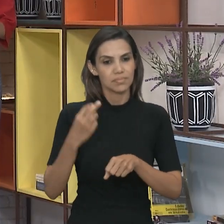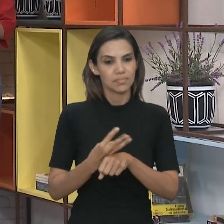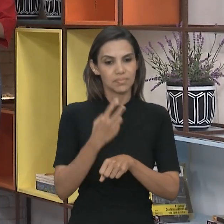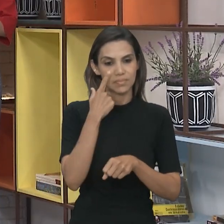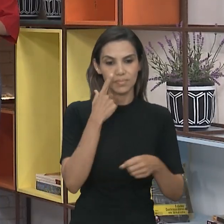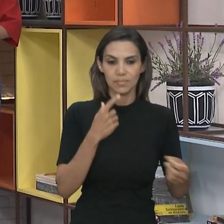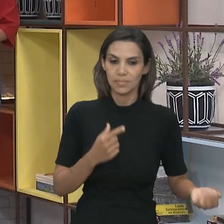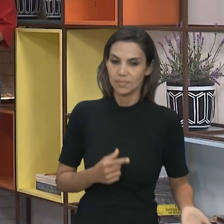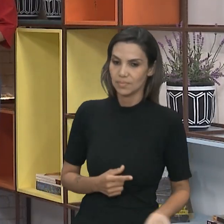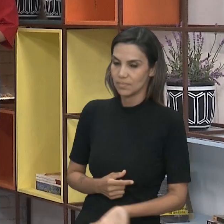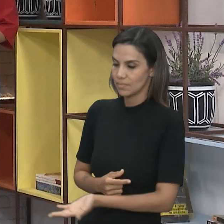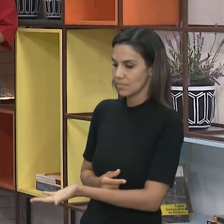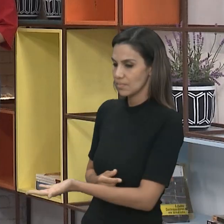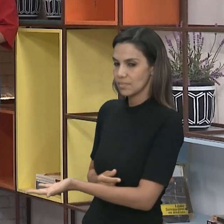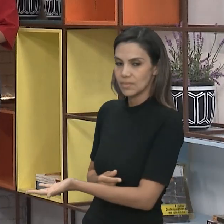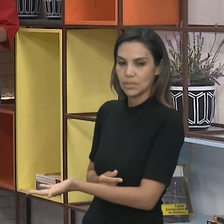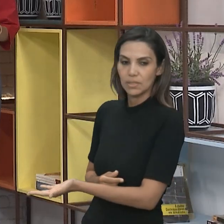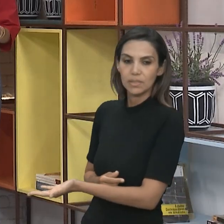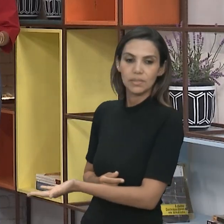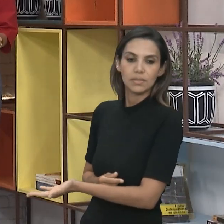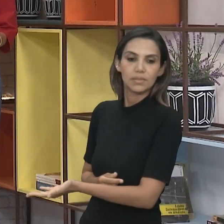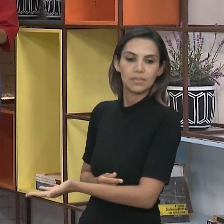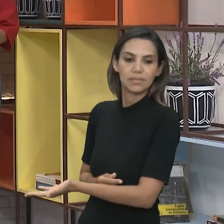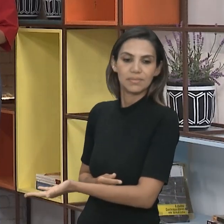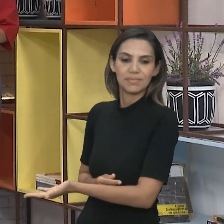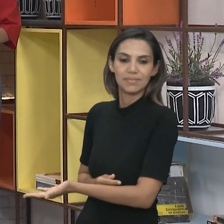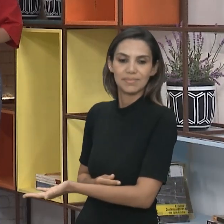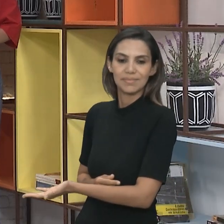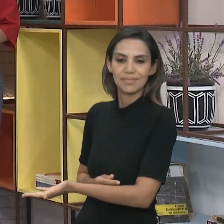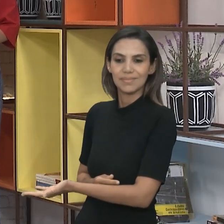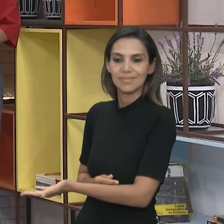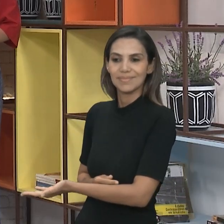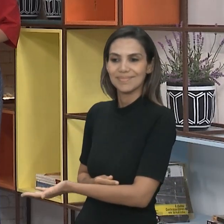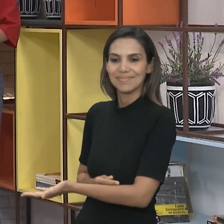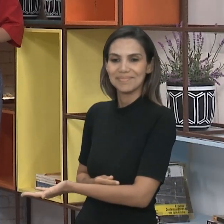mensagem no número que está aparecendo aqui embaixo, o